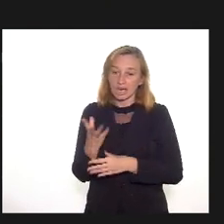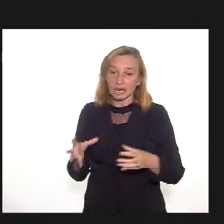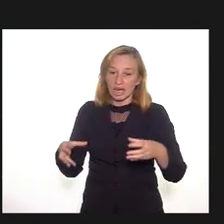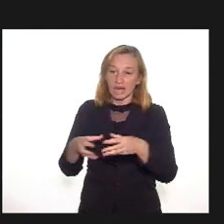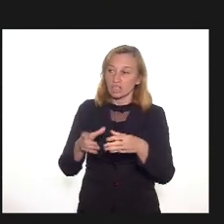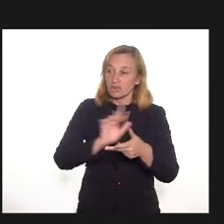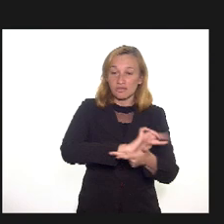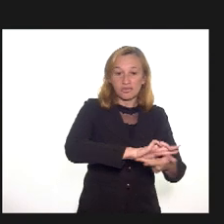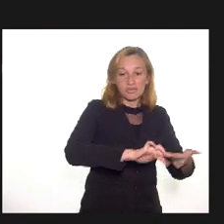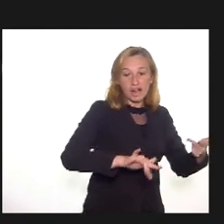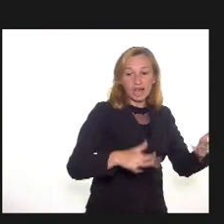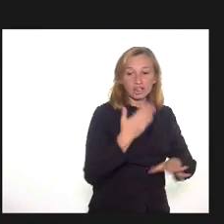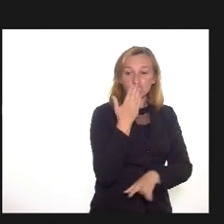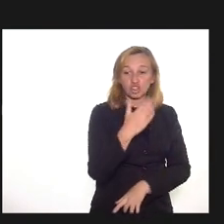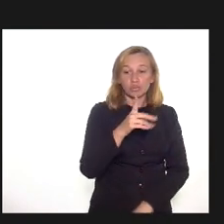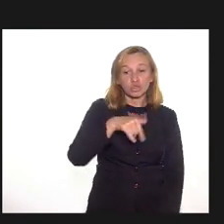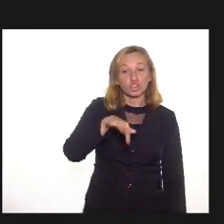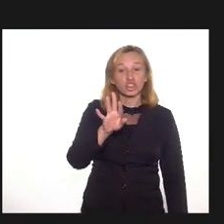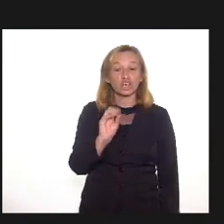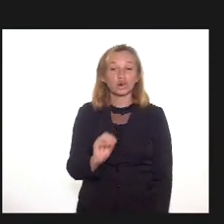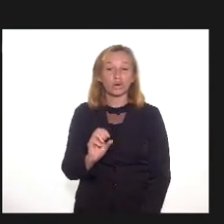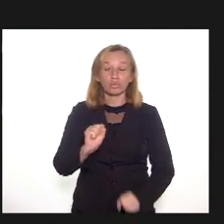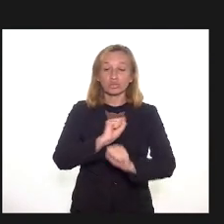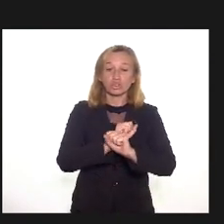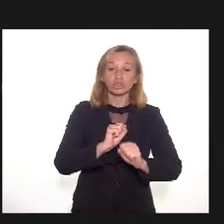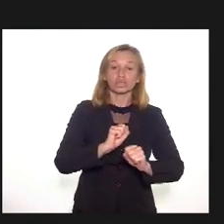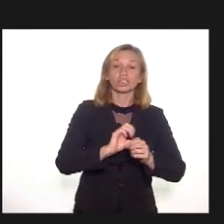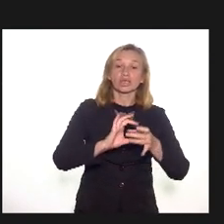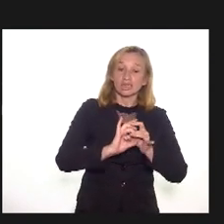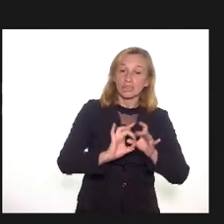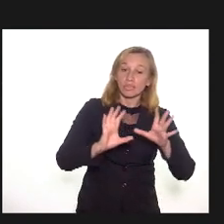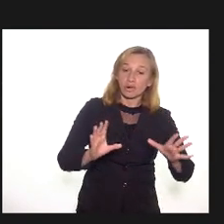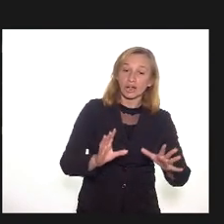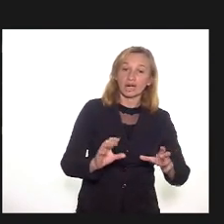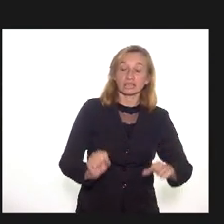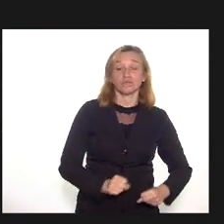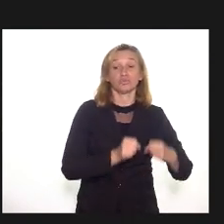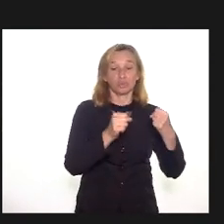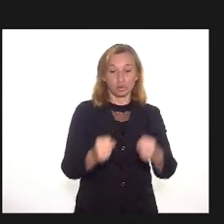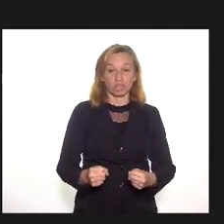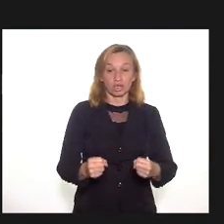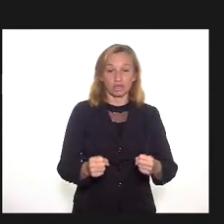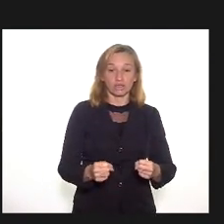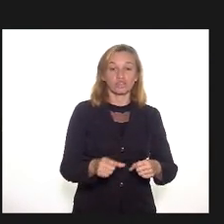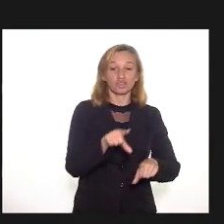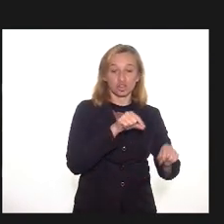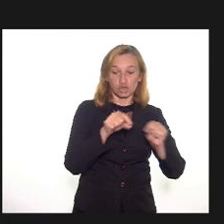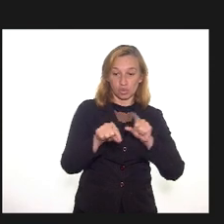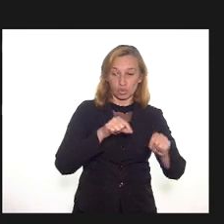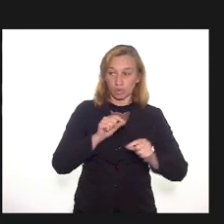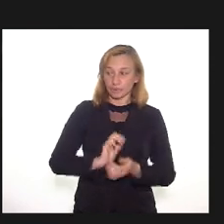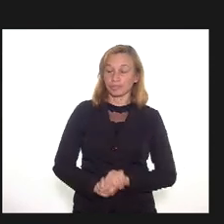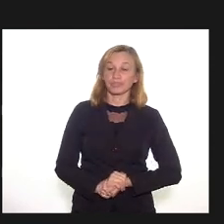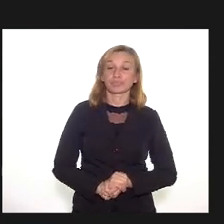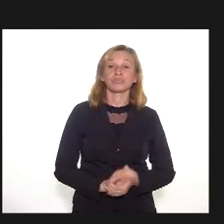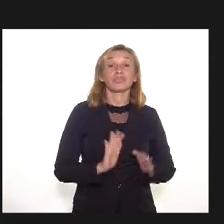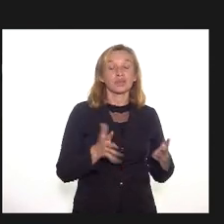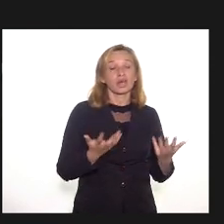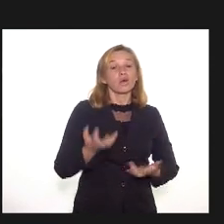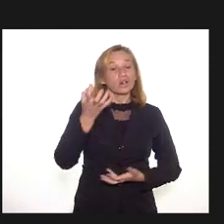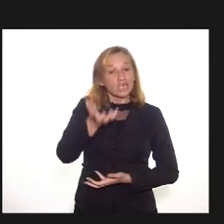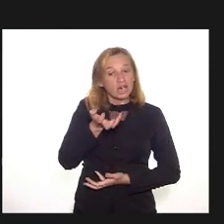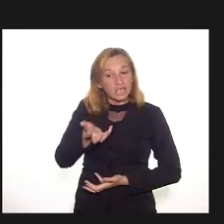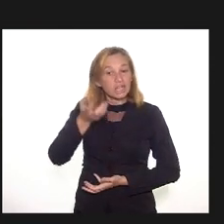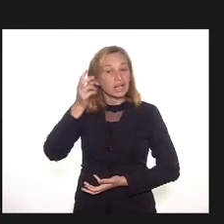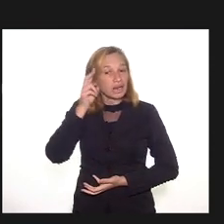quilombos profundamente democrático nos seus poderes decisórios então queria lembrar em